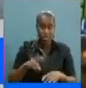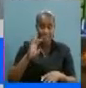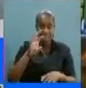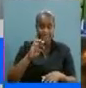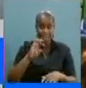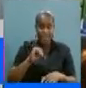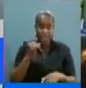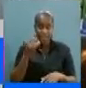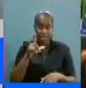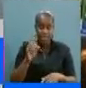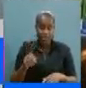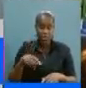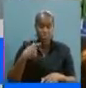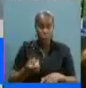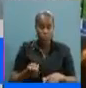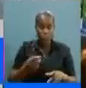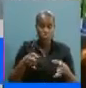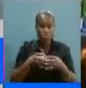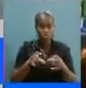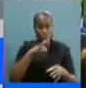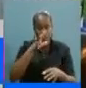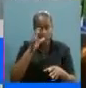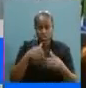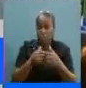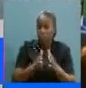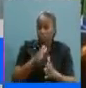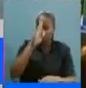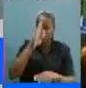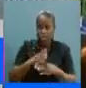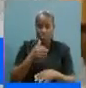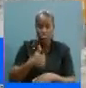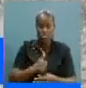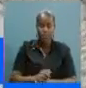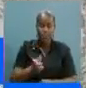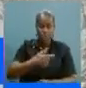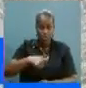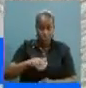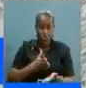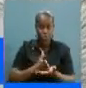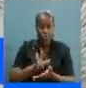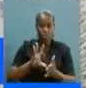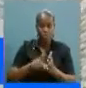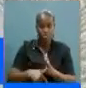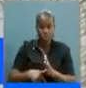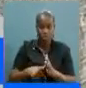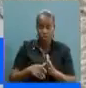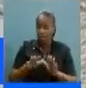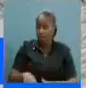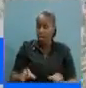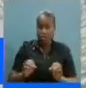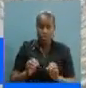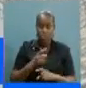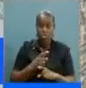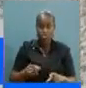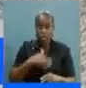outros. A organização diz que tudo correu bem. Não te continuar. É um projeto, não quer te largar, porque cada dia não te há de